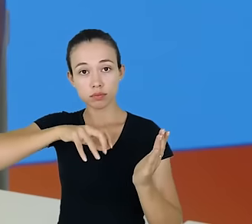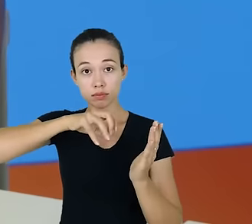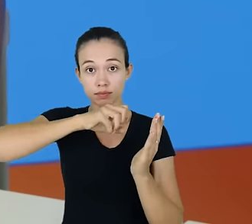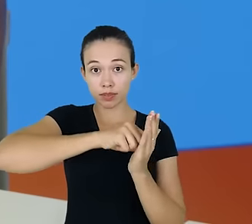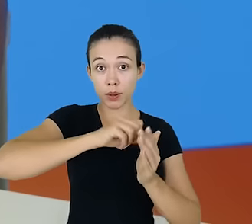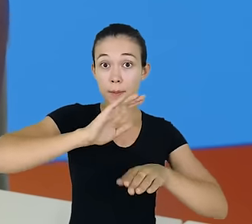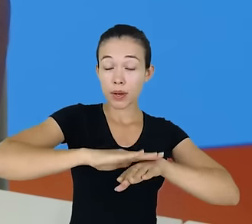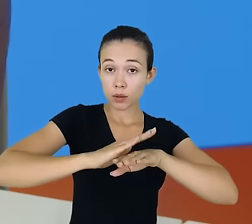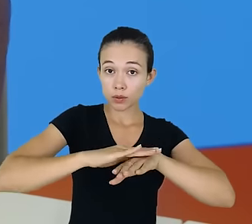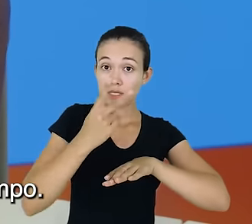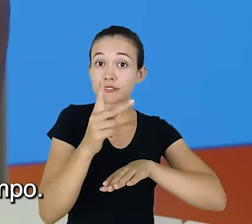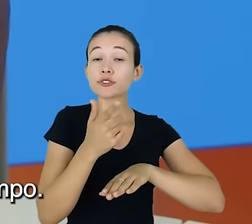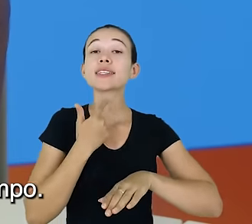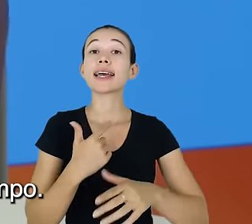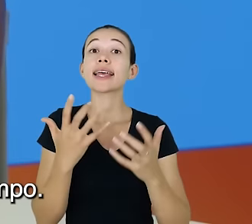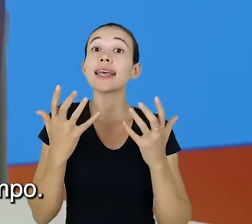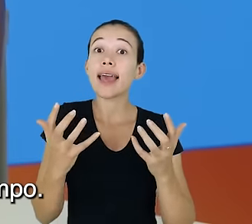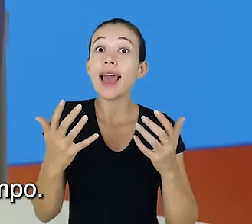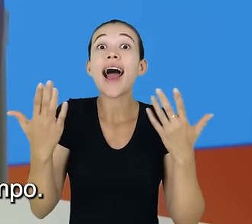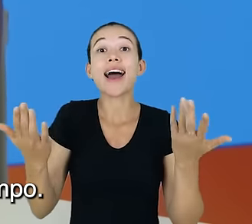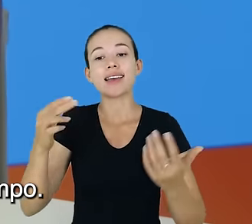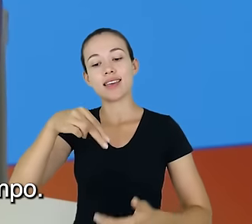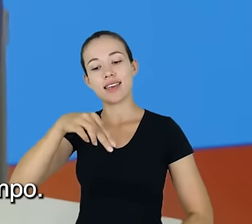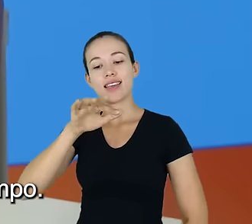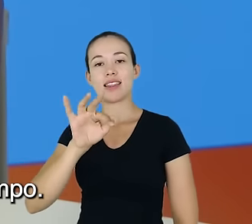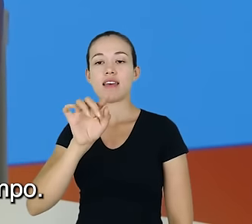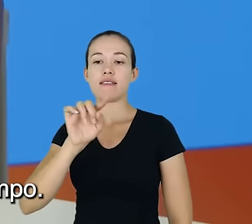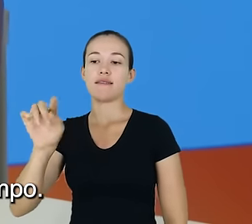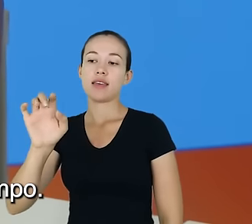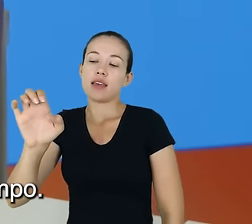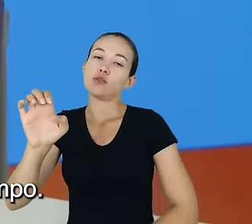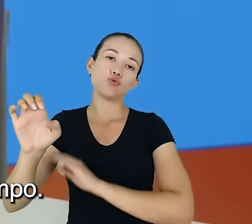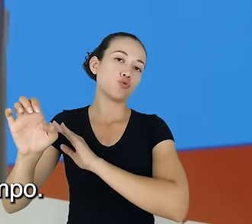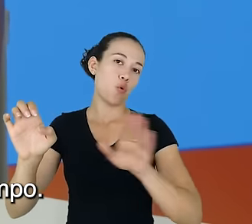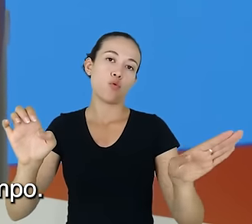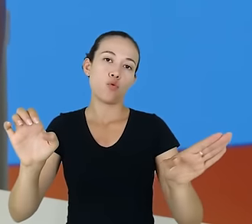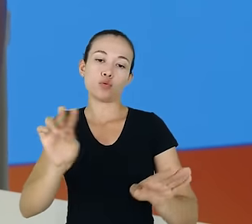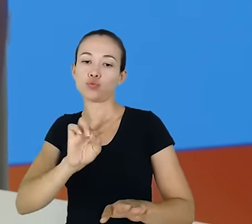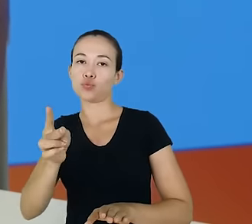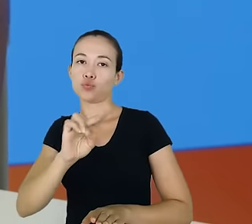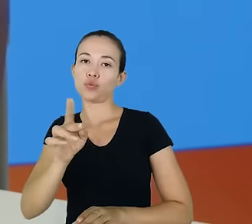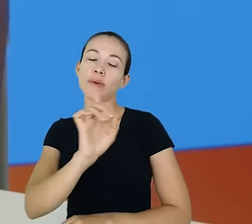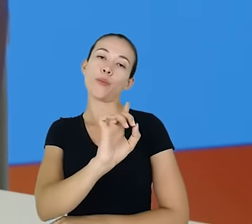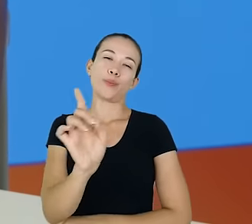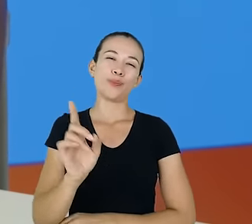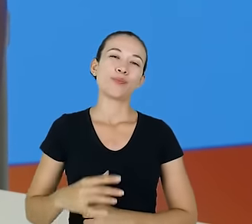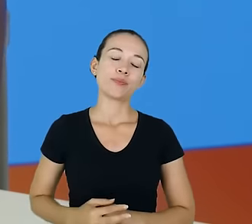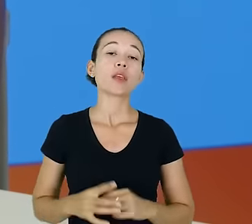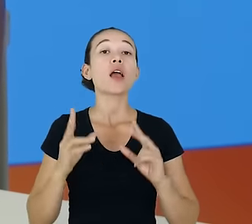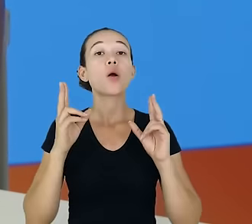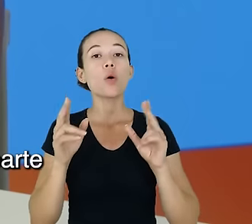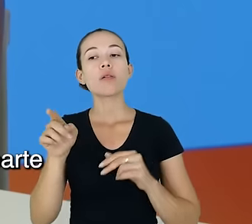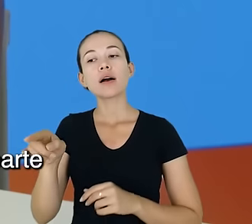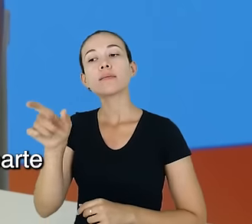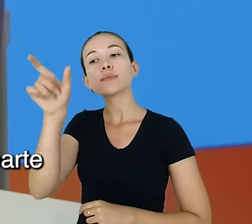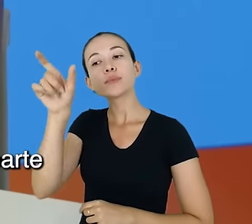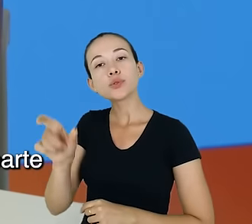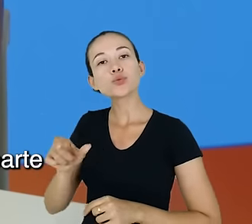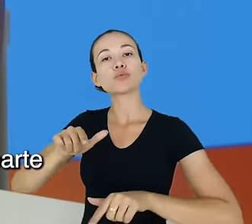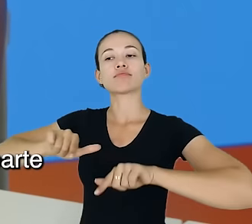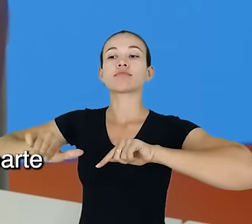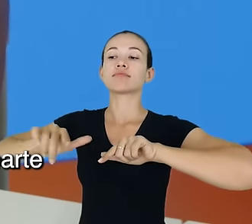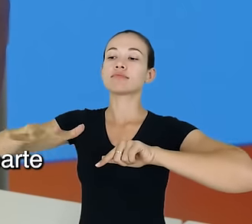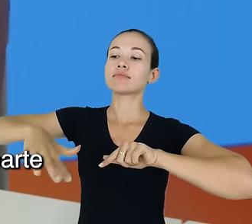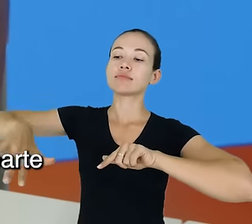fiscal só a eletrônica Não Pode emitir as duas ao mesmo tempo né a mesma coisa o produtor rural por isso que